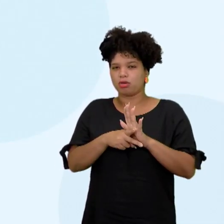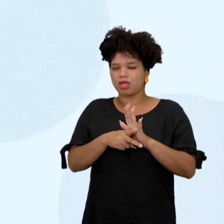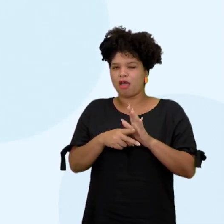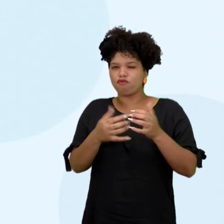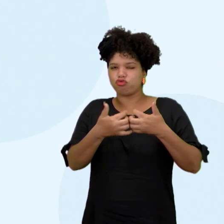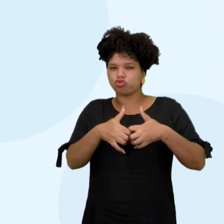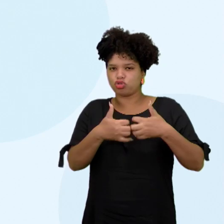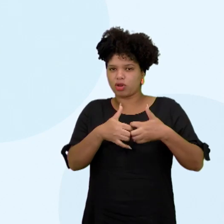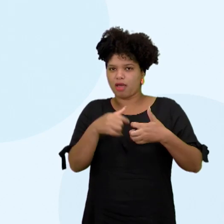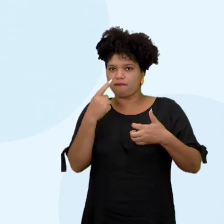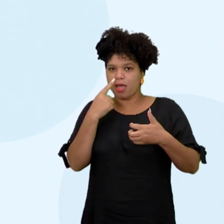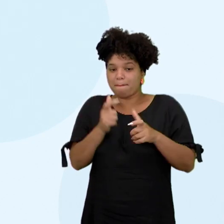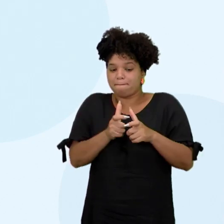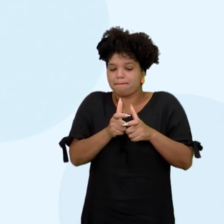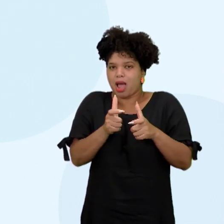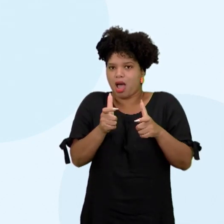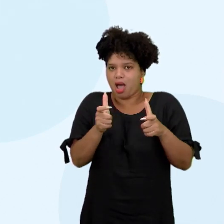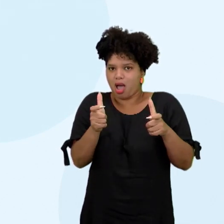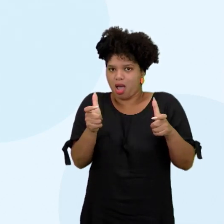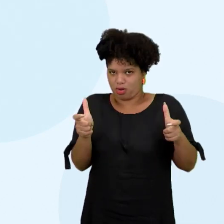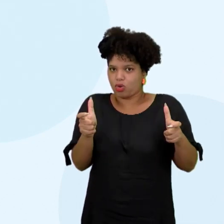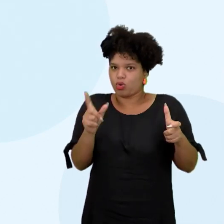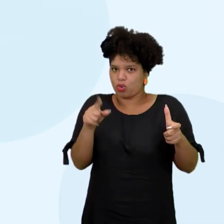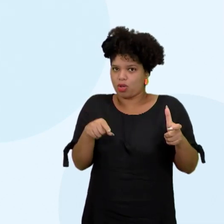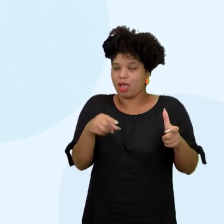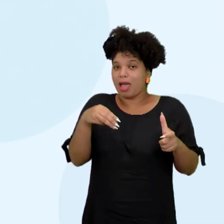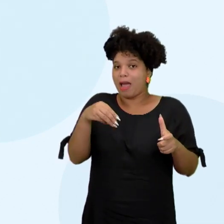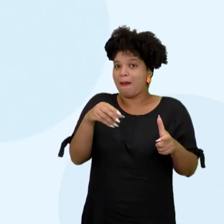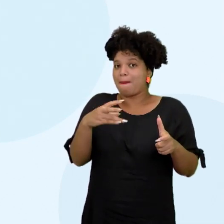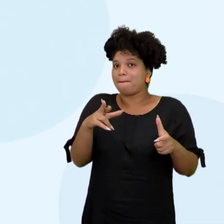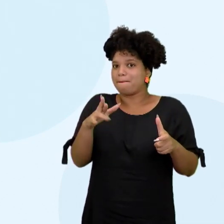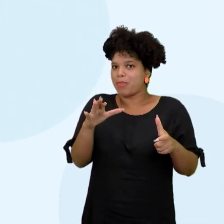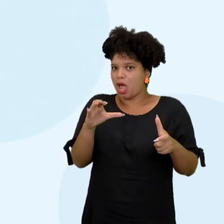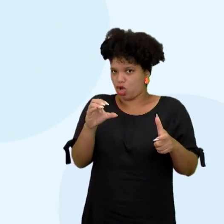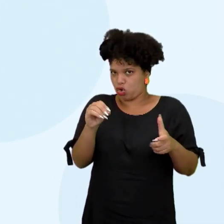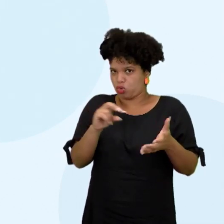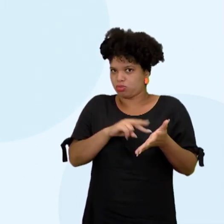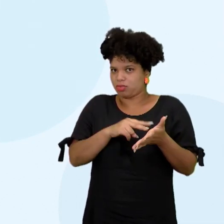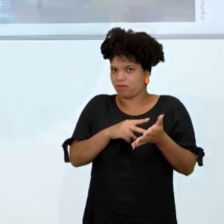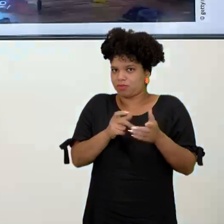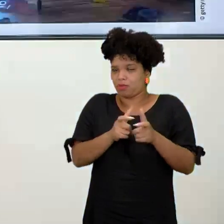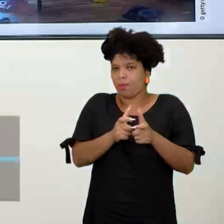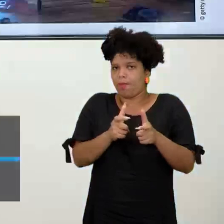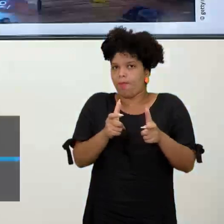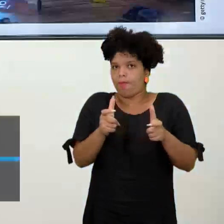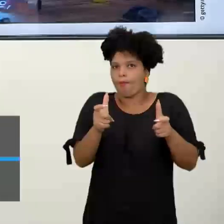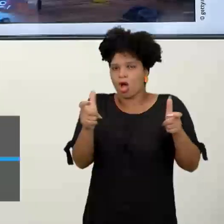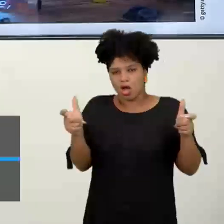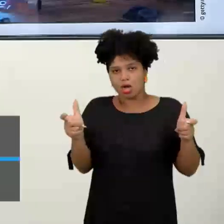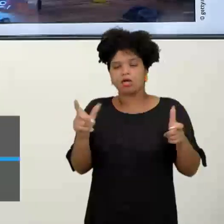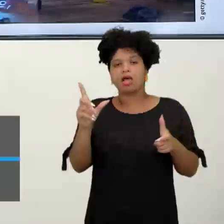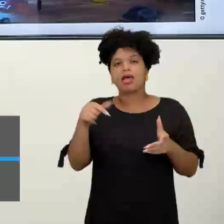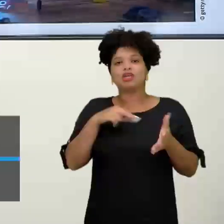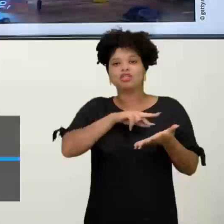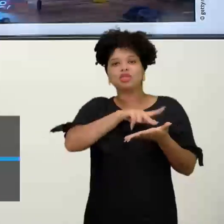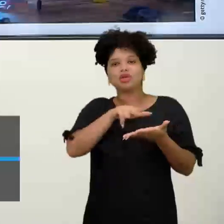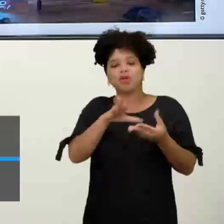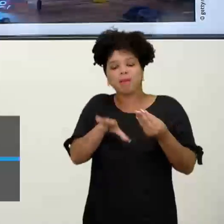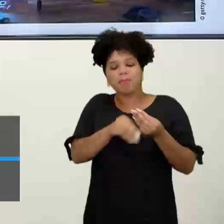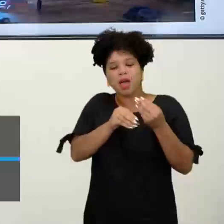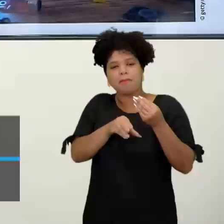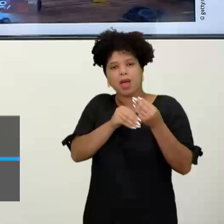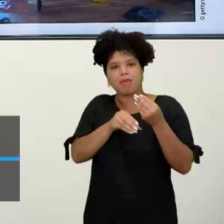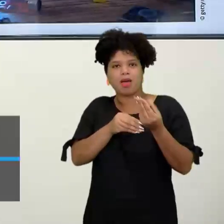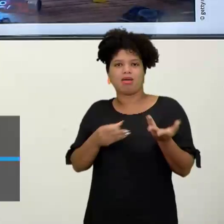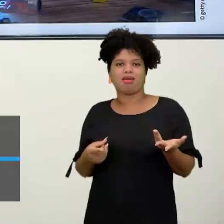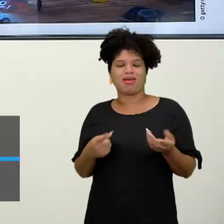funcionais. Então, ele é um macrocontrole, macro grande, tá? Não é um microcontrole, é um macrocontrole, né? Cercado por componentes. Porque